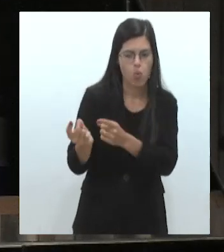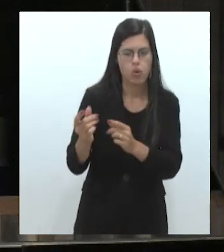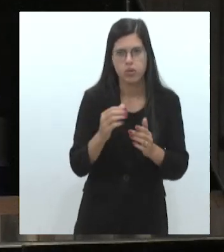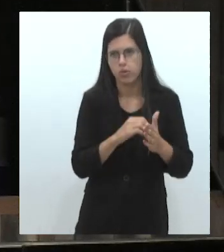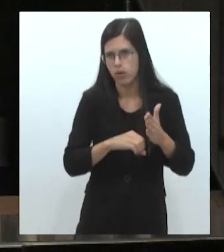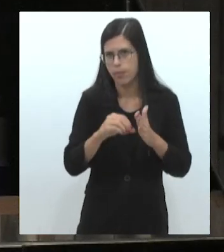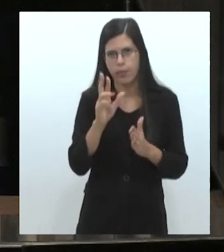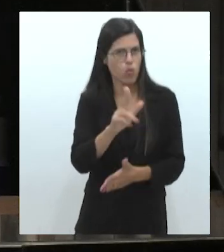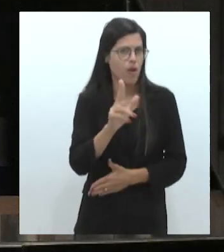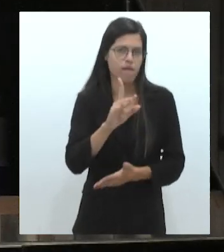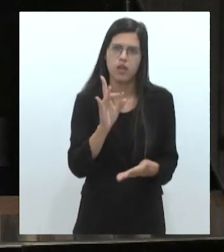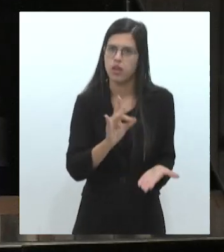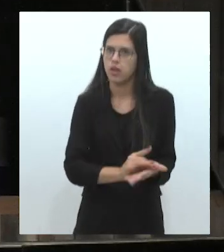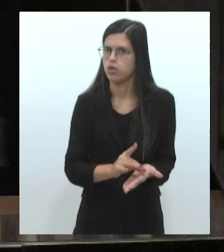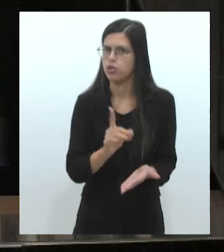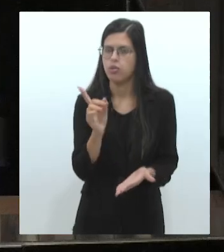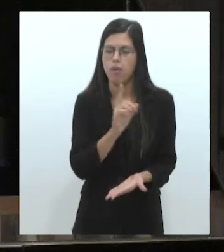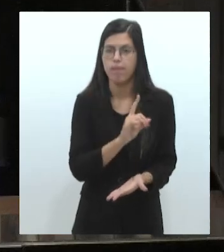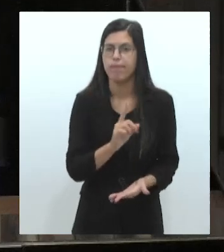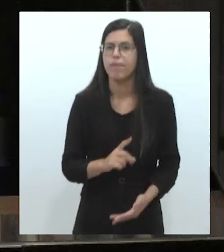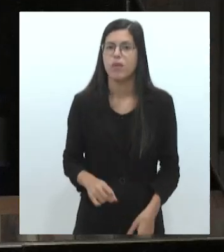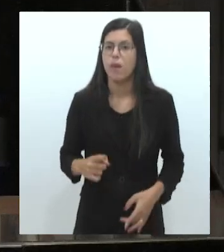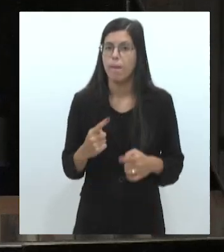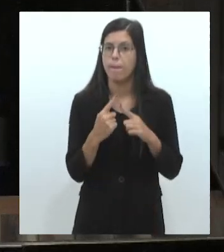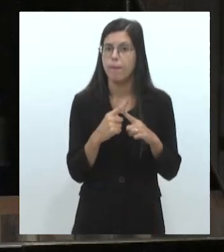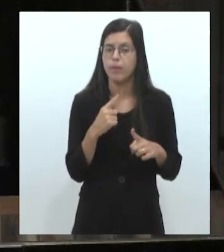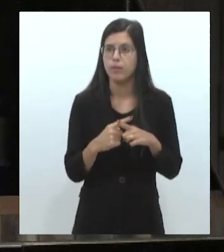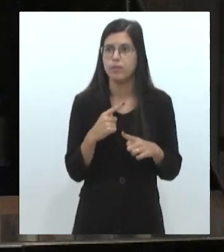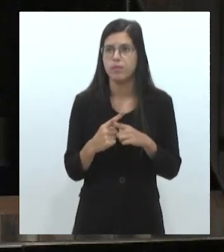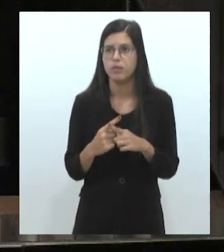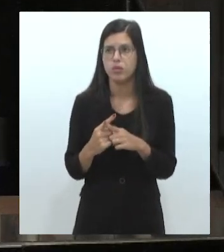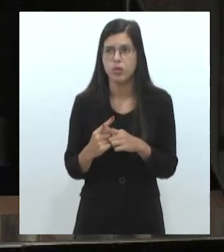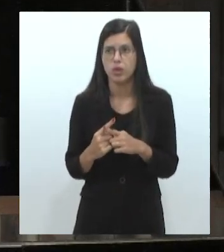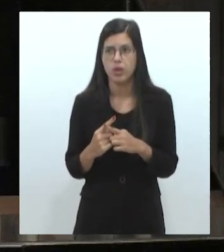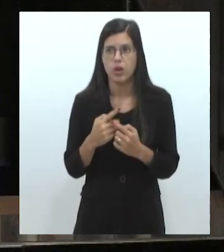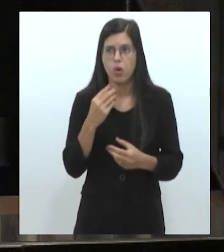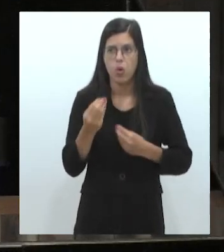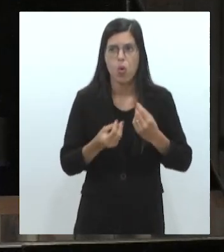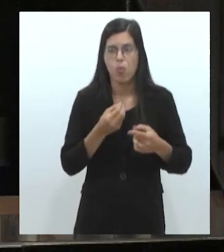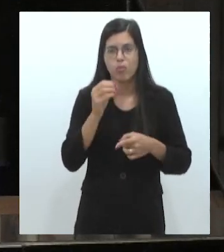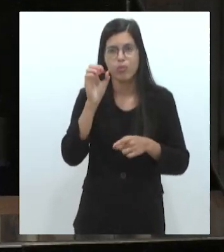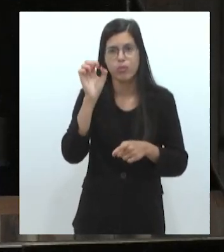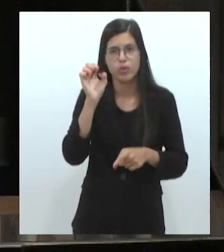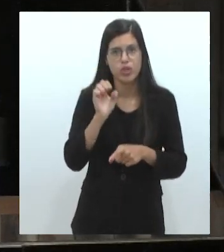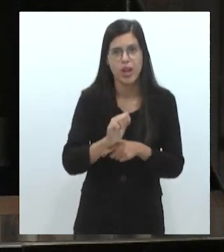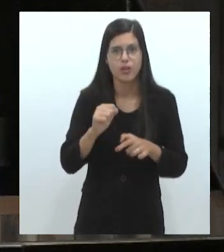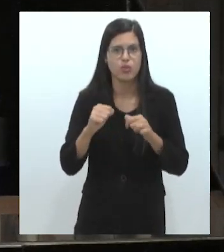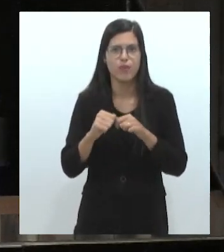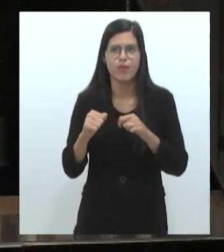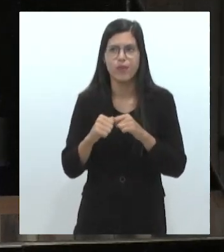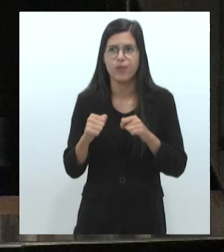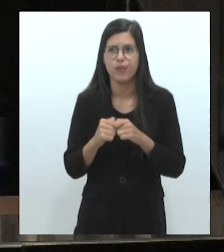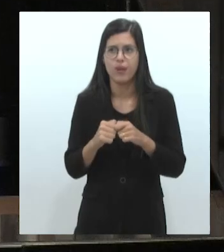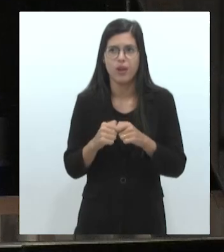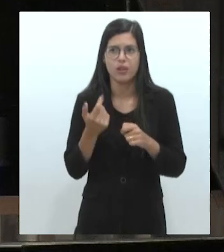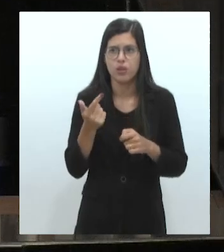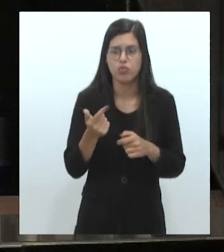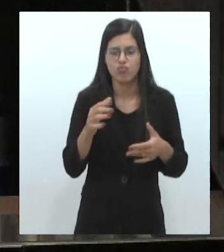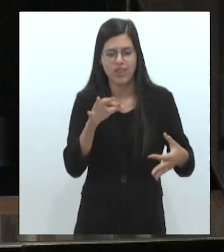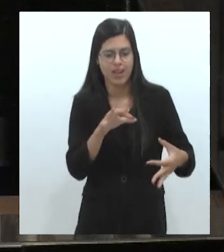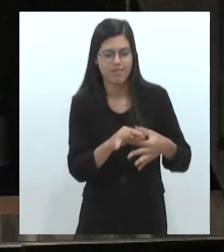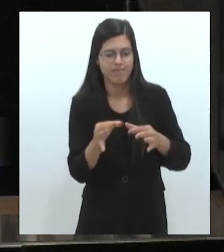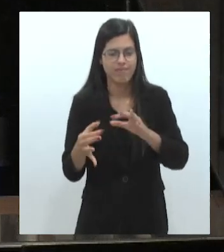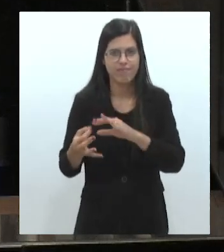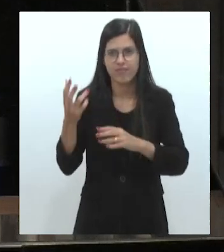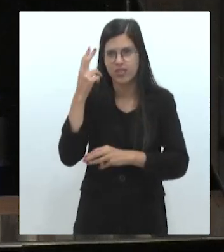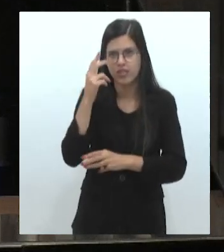verdade. Não é verdade. Não é verdade porque a forma bélica como o Estado trata e a forma desarticulada de inteligência e